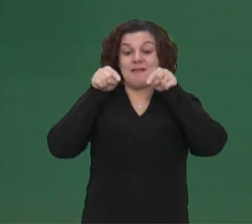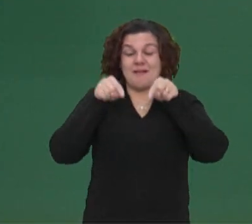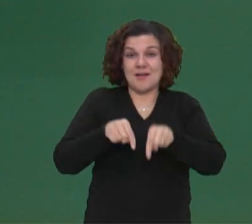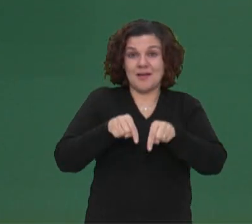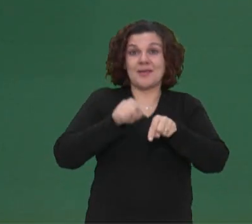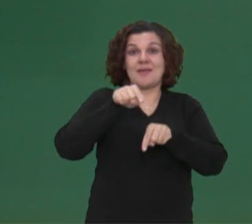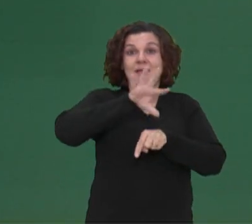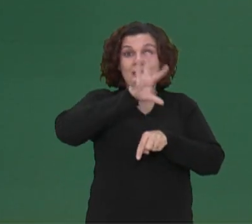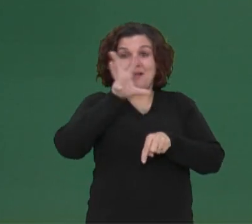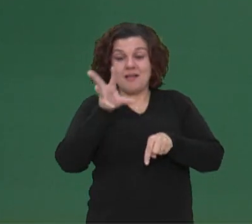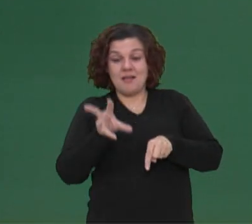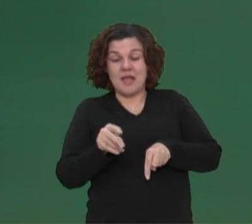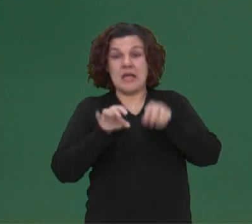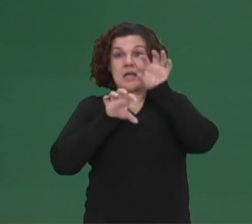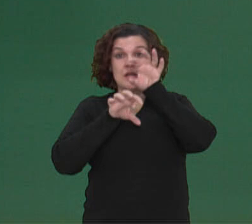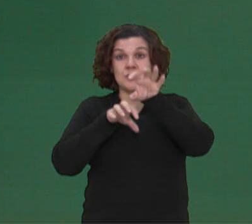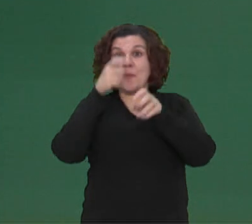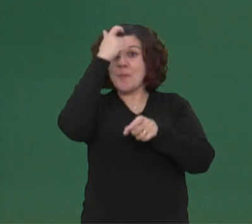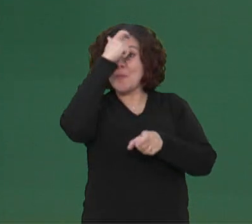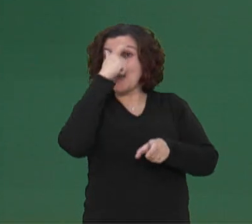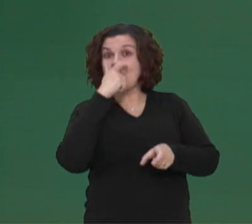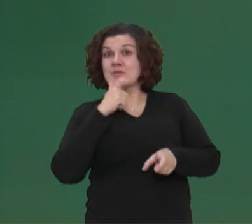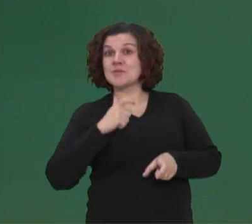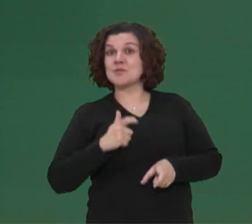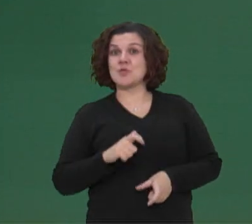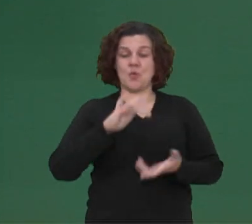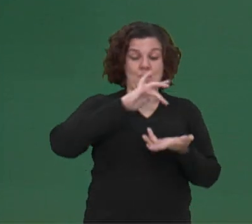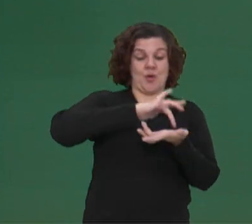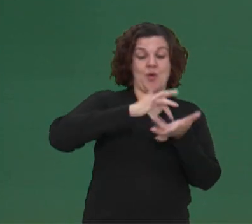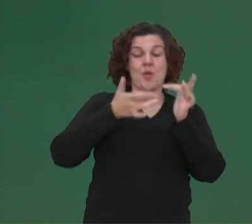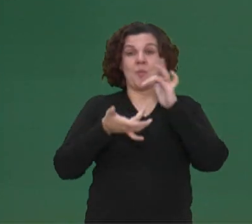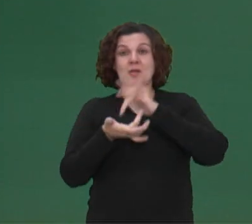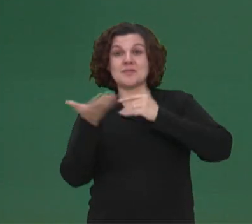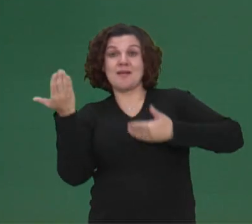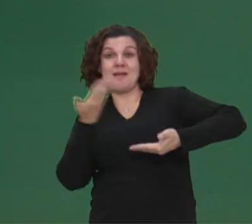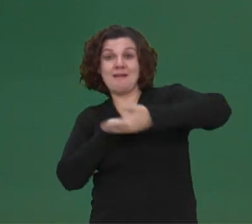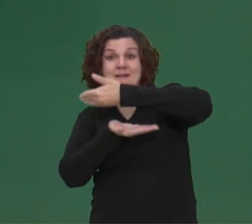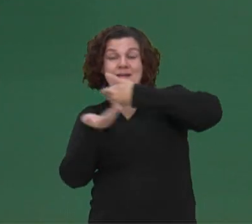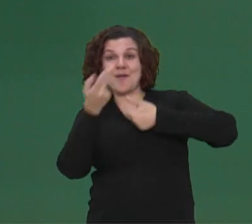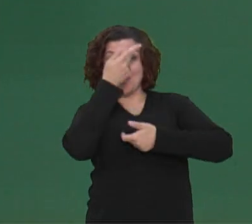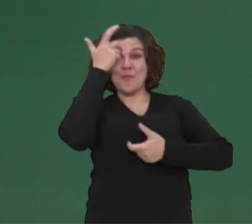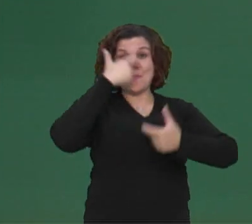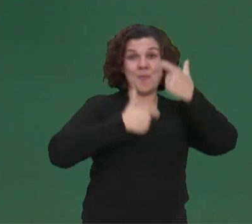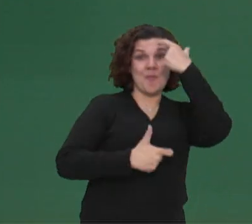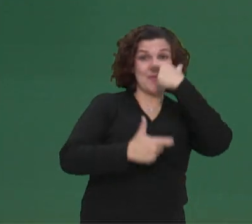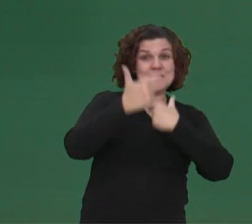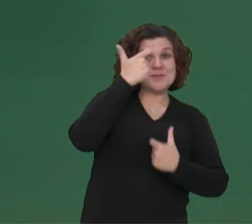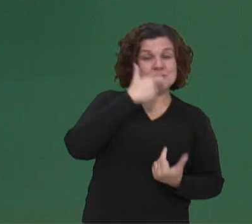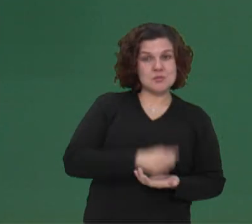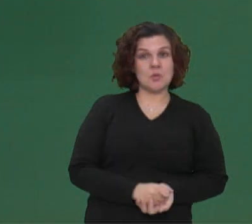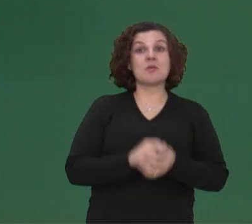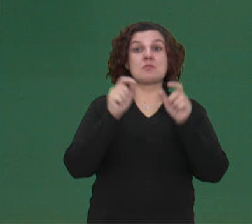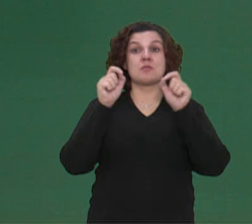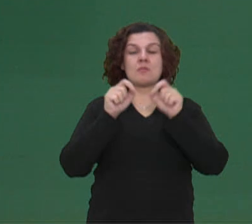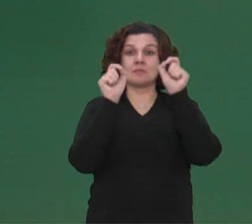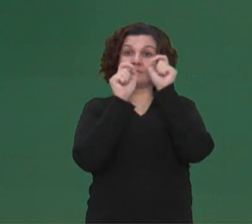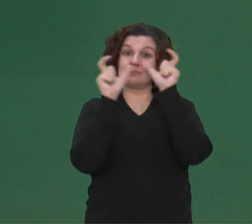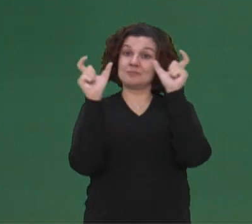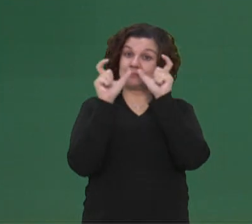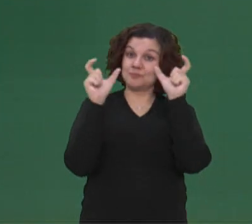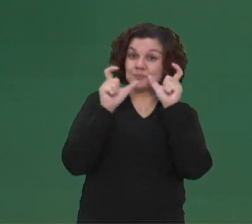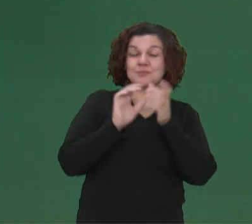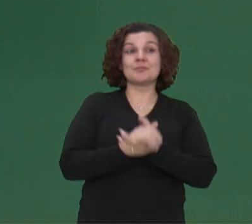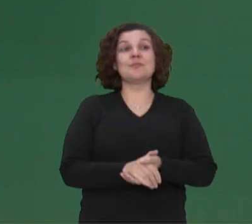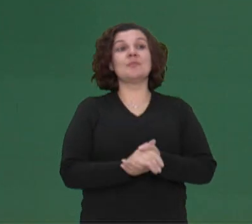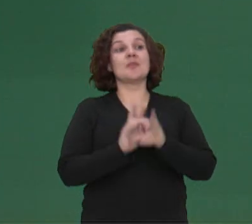regional onde o ser humano está envolvido, onde a globalização está envolvida. E é isso que eu queria que a gente prestasse bastante atenção,